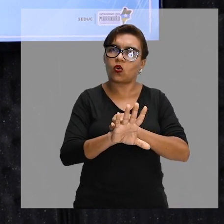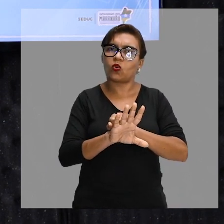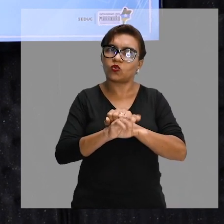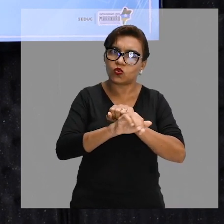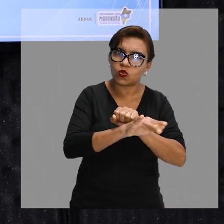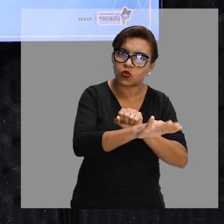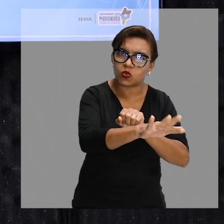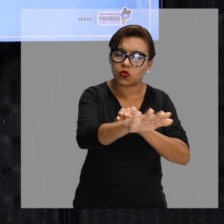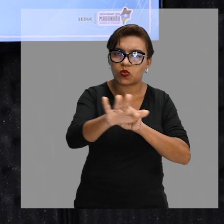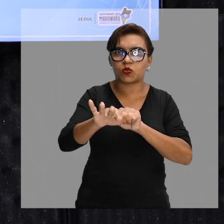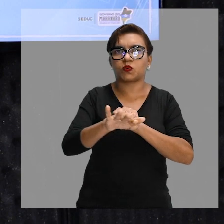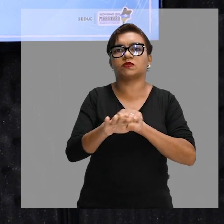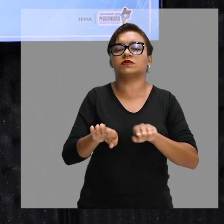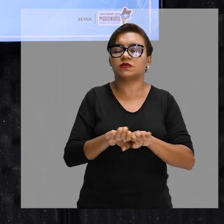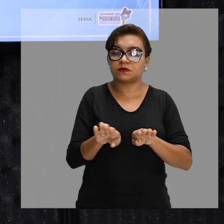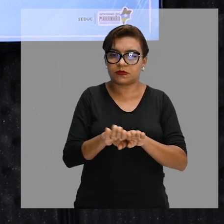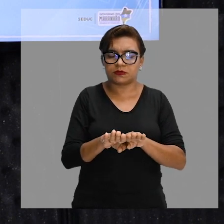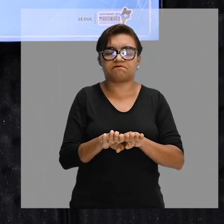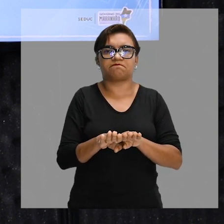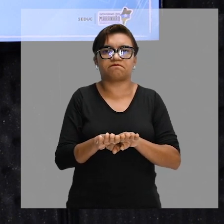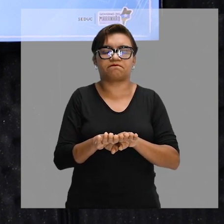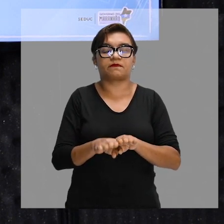certo? É só lembrar